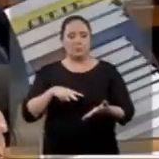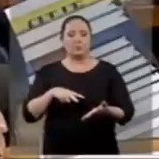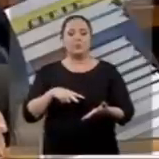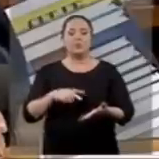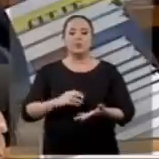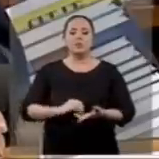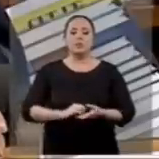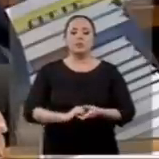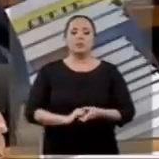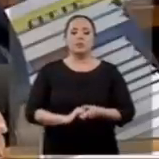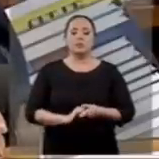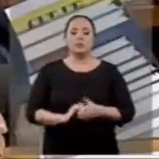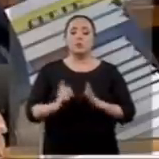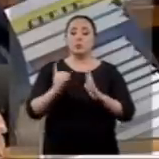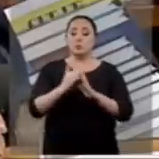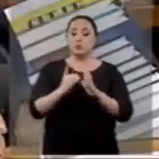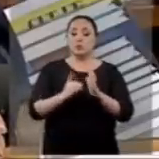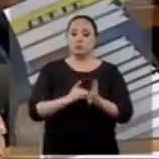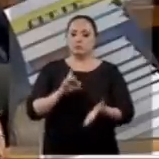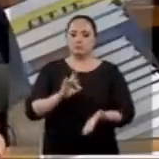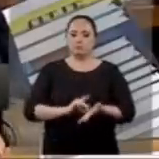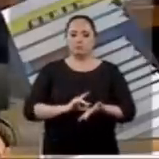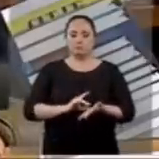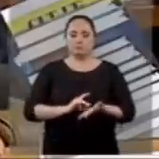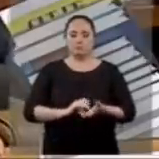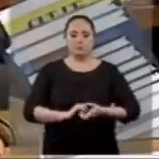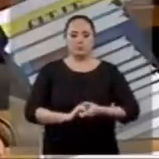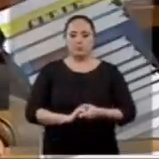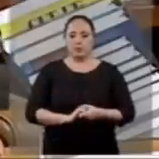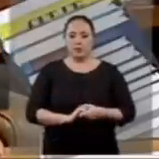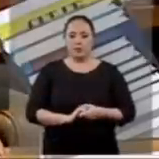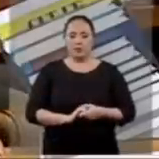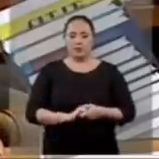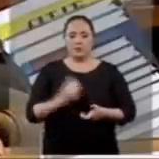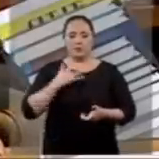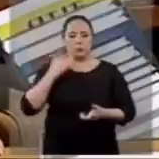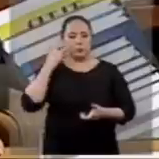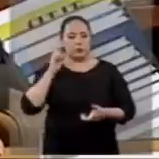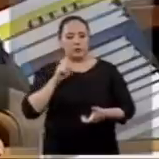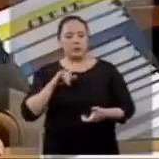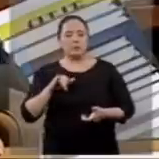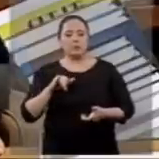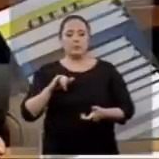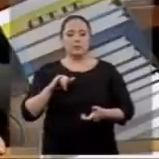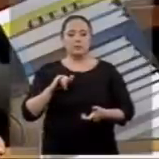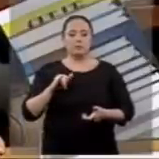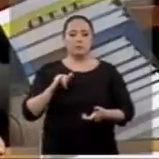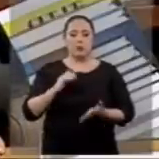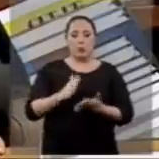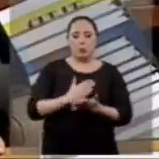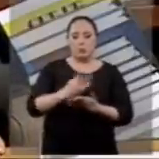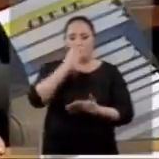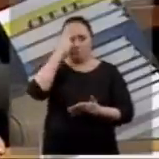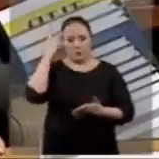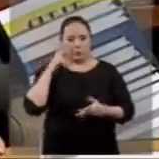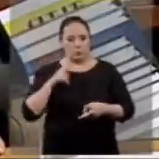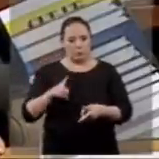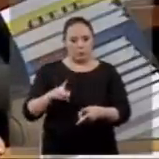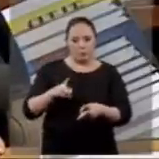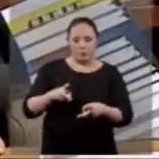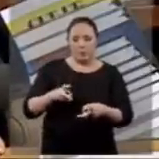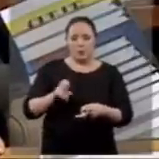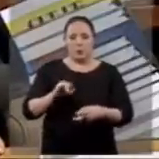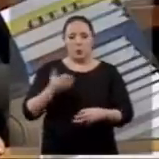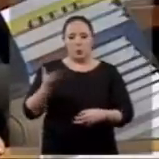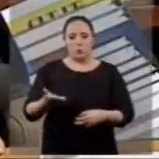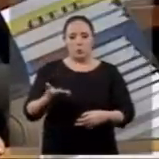o decreto em si. Né? Não sei se algum colega chegou a perceber, se dado a Vossa Excelência